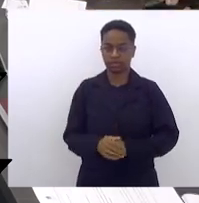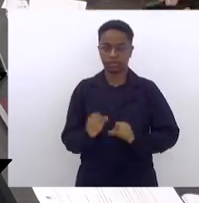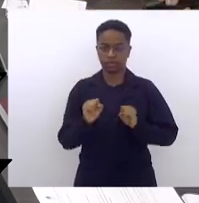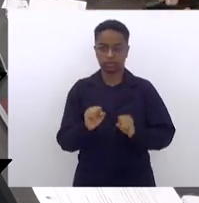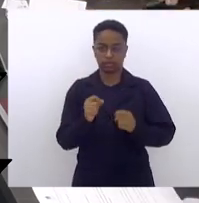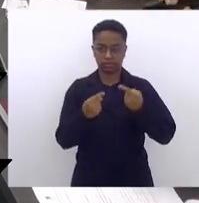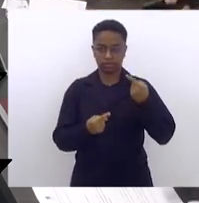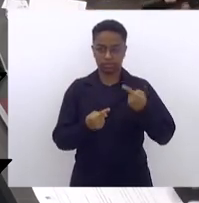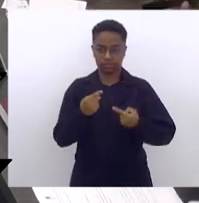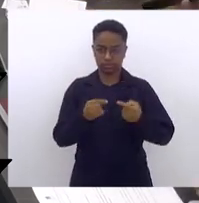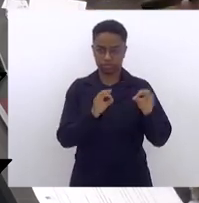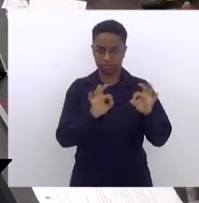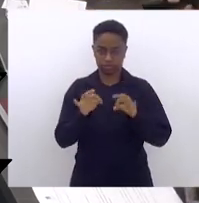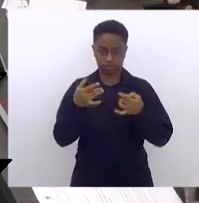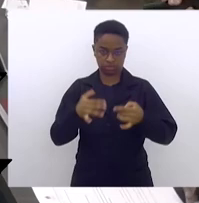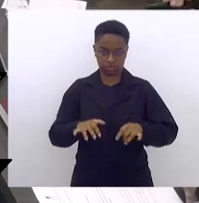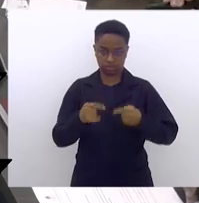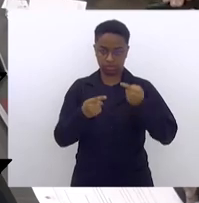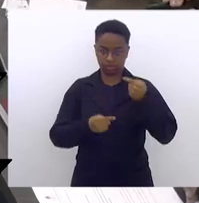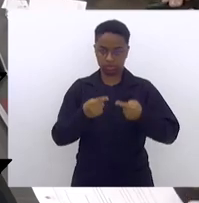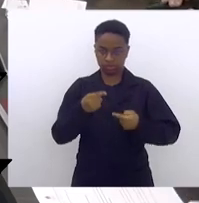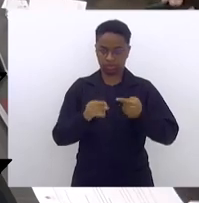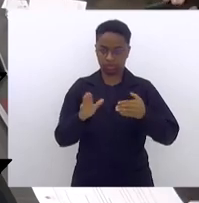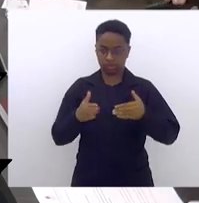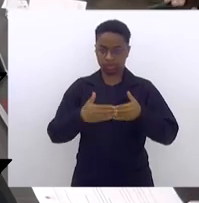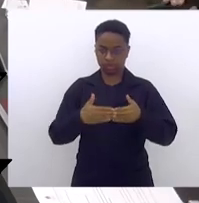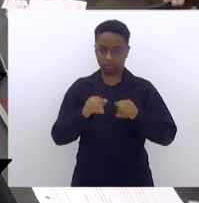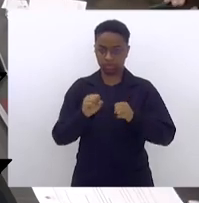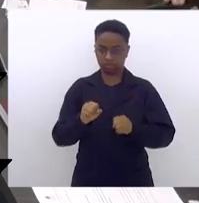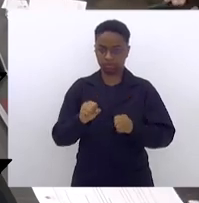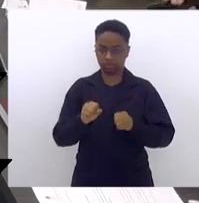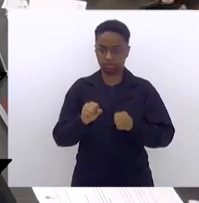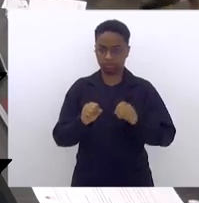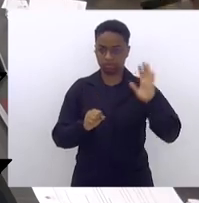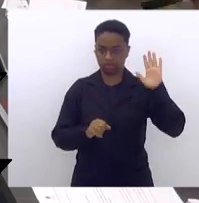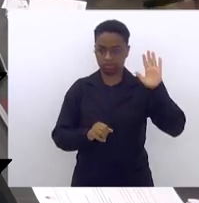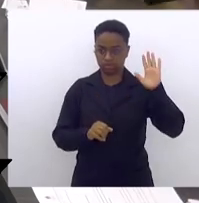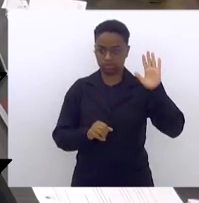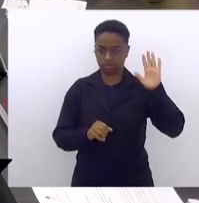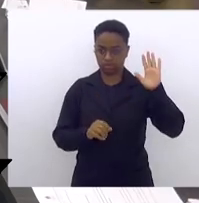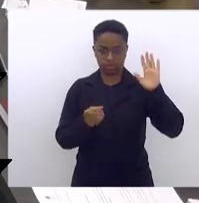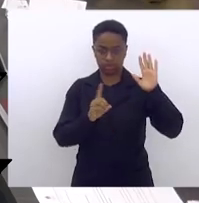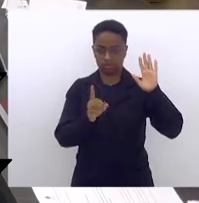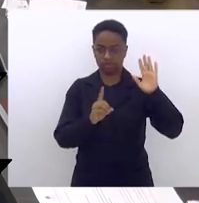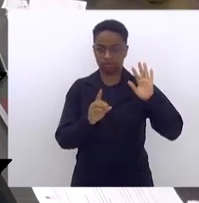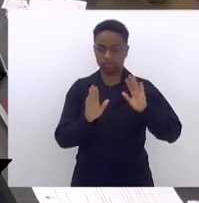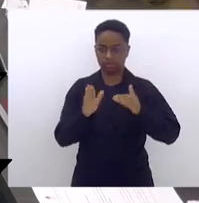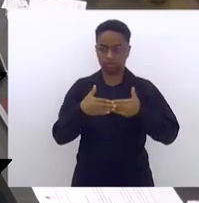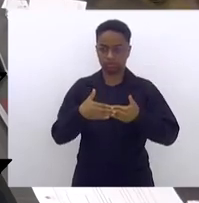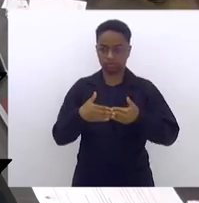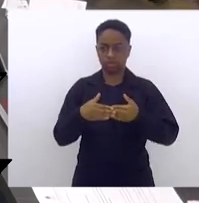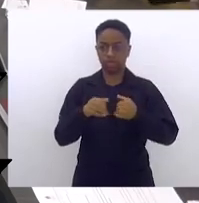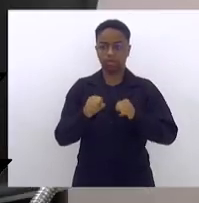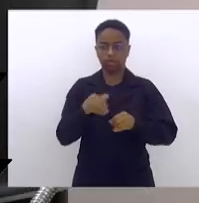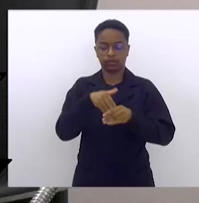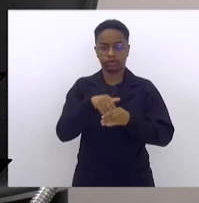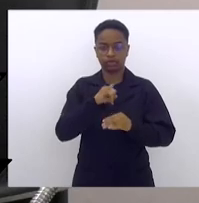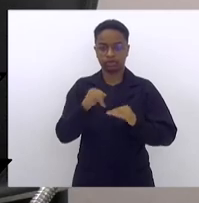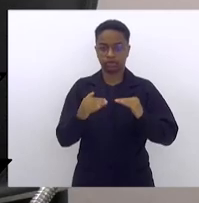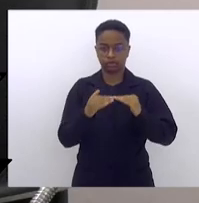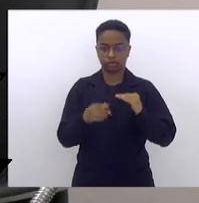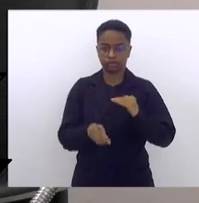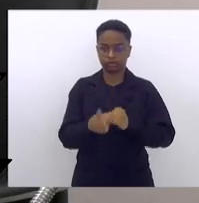Em discussão, não havendo quem queira discutir, encerrada a discussão, para discutir? Não. Encerrada a discussão, em votação, senhores que